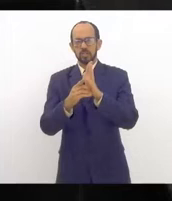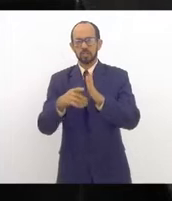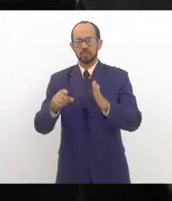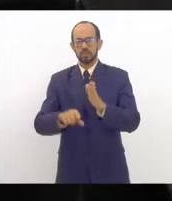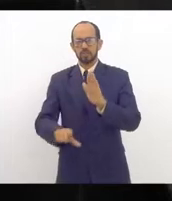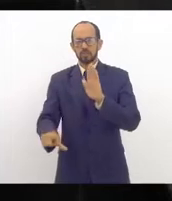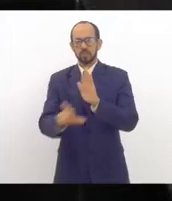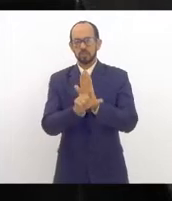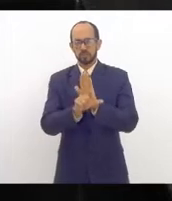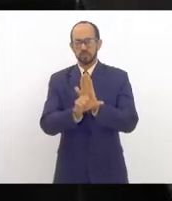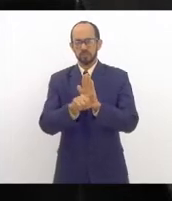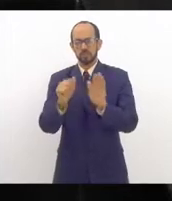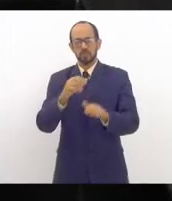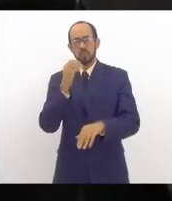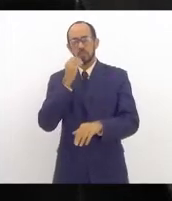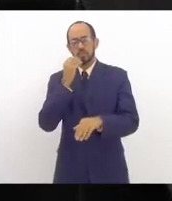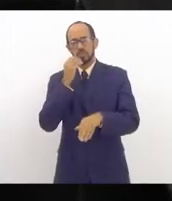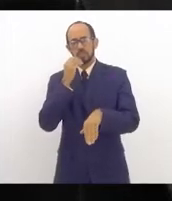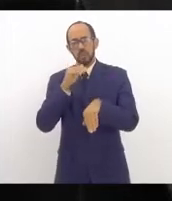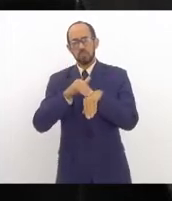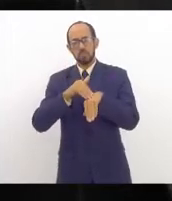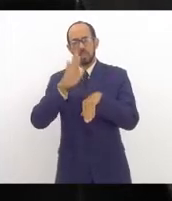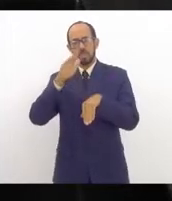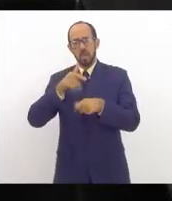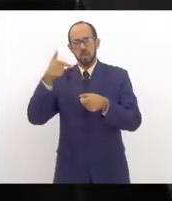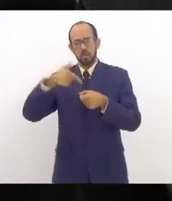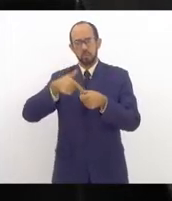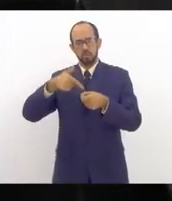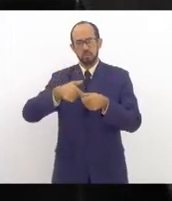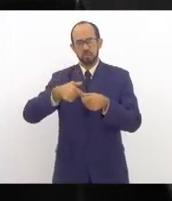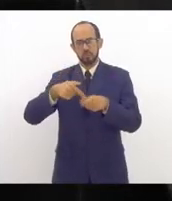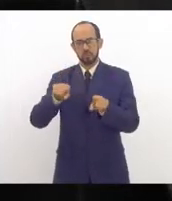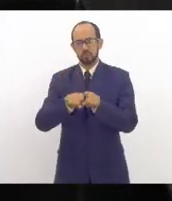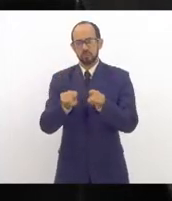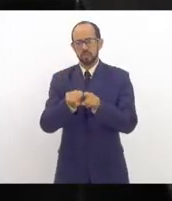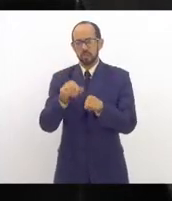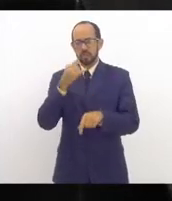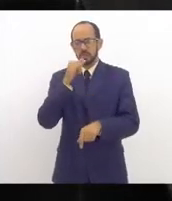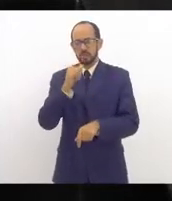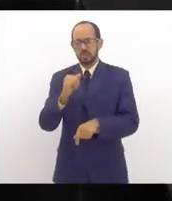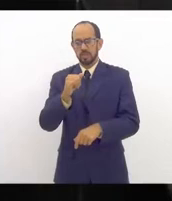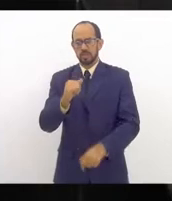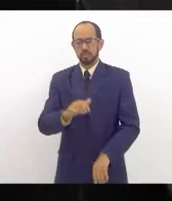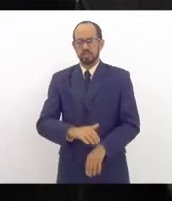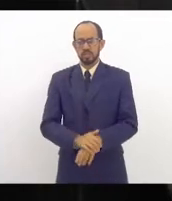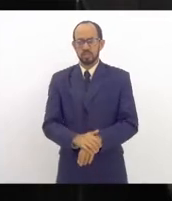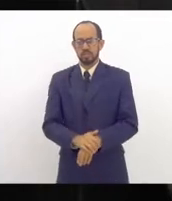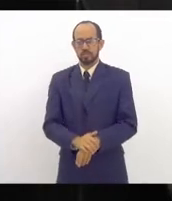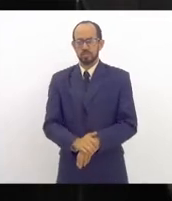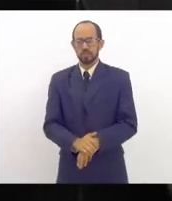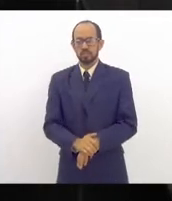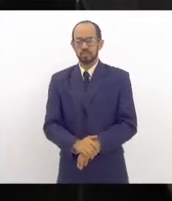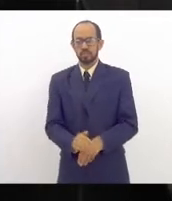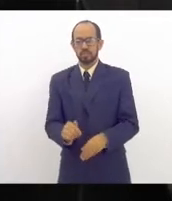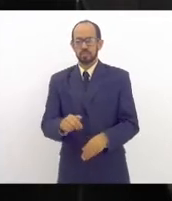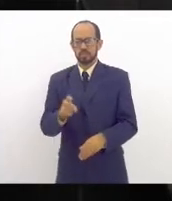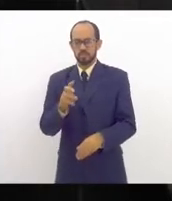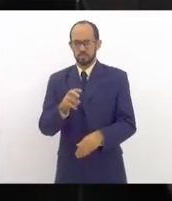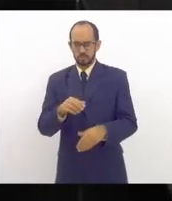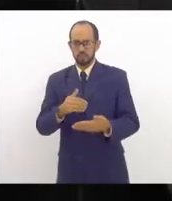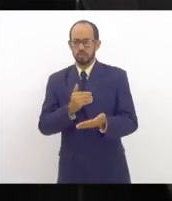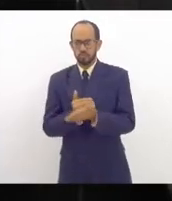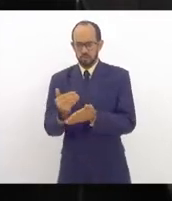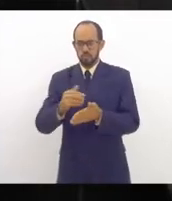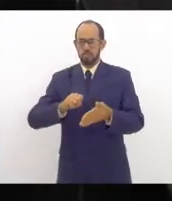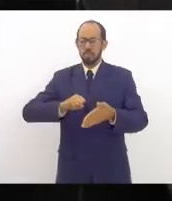aumento dois combustíveis da energia elétrica Nós ingressamos num processo de obstrução